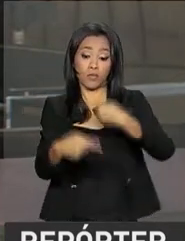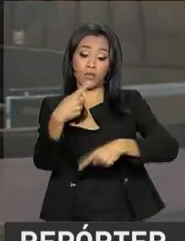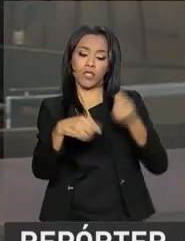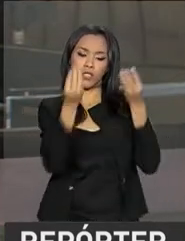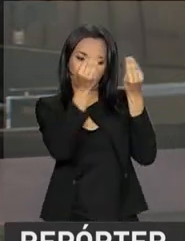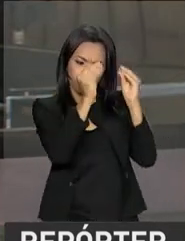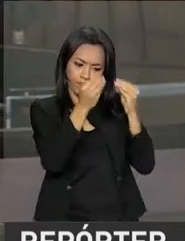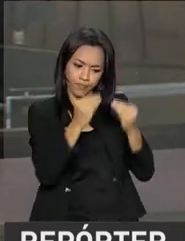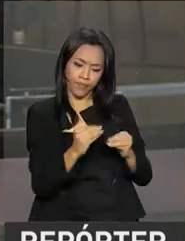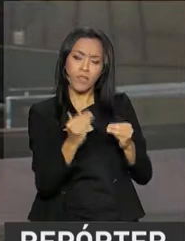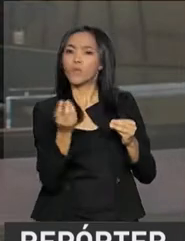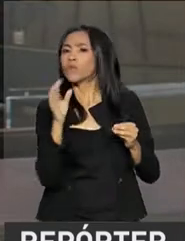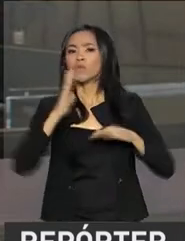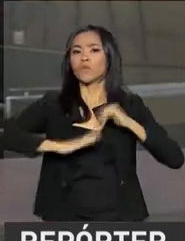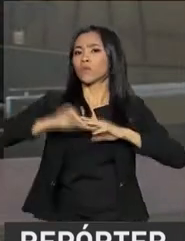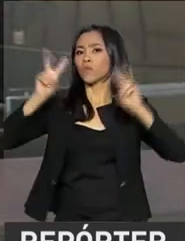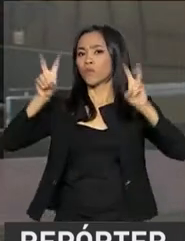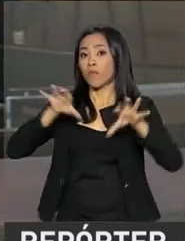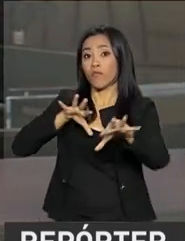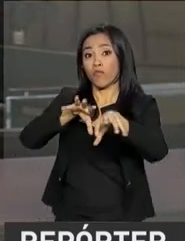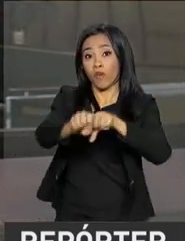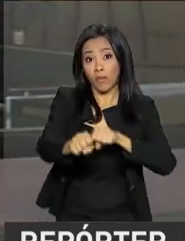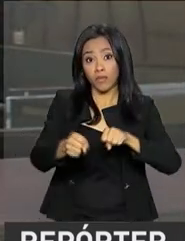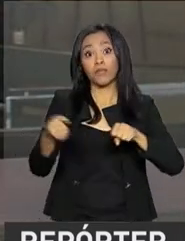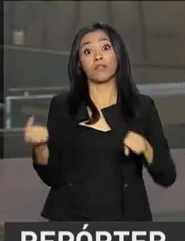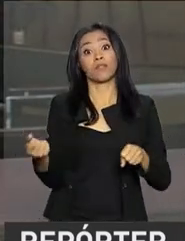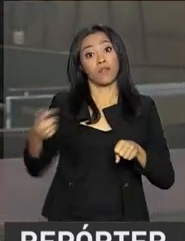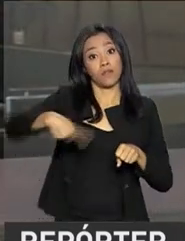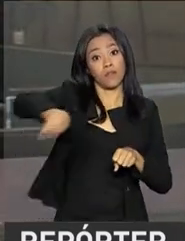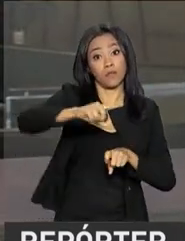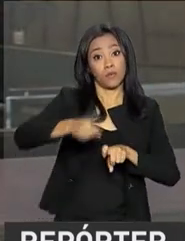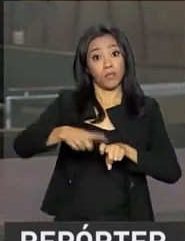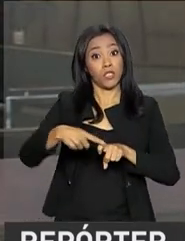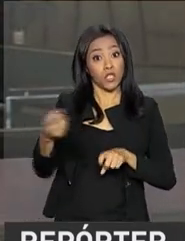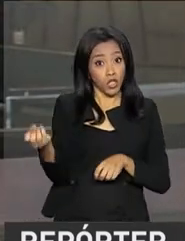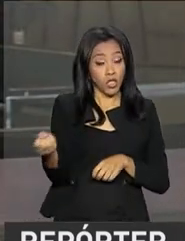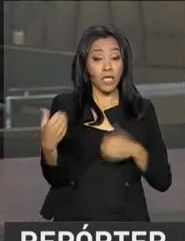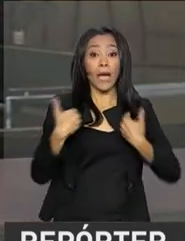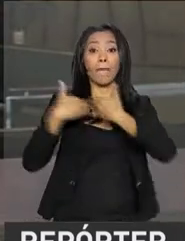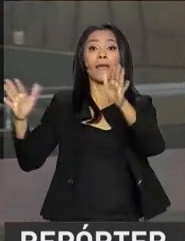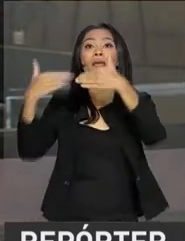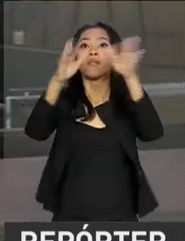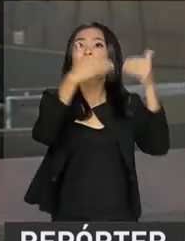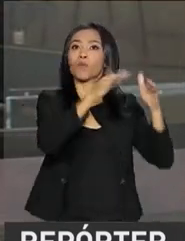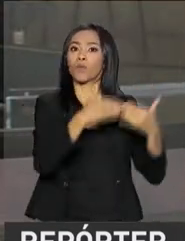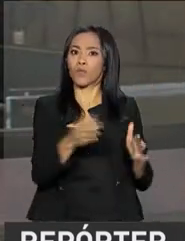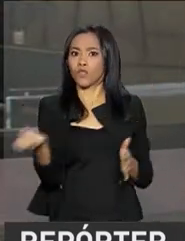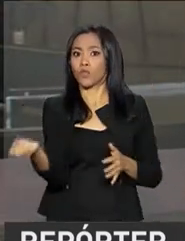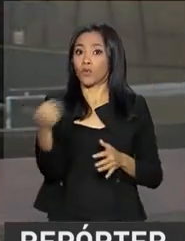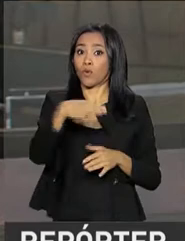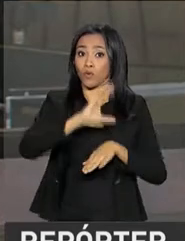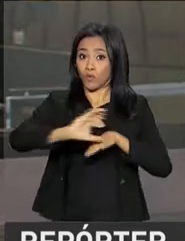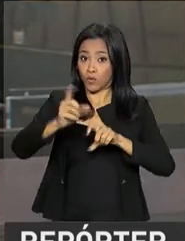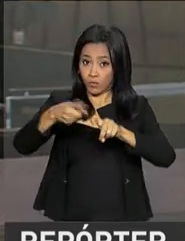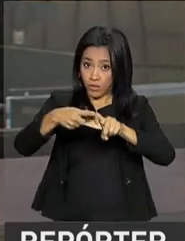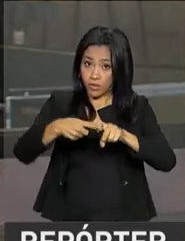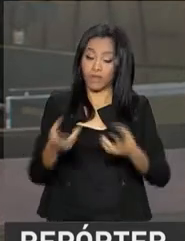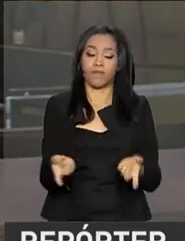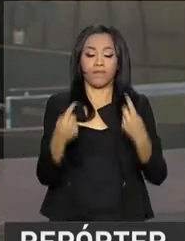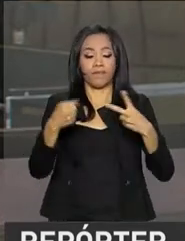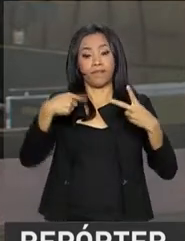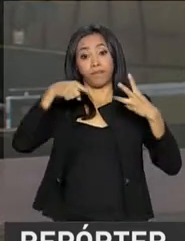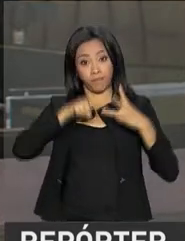formação médica no país e também novas regras para abertura de cursos de medicina já ao meio-dia